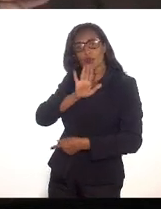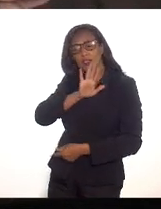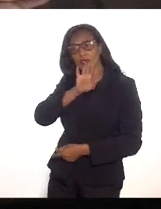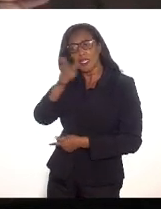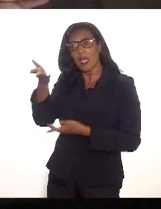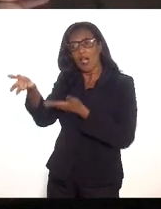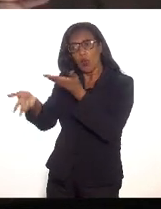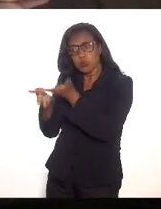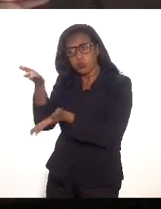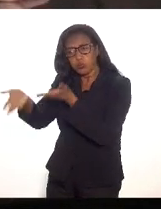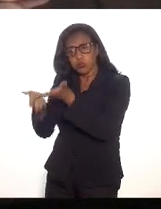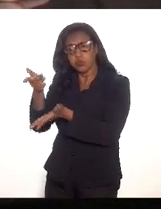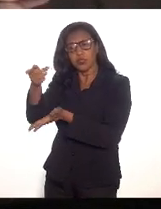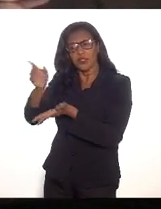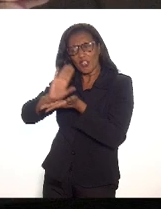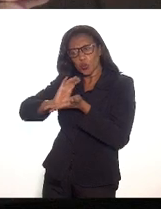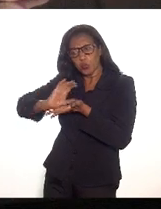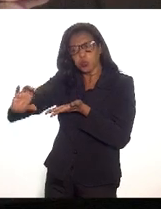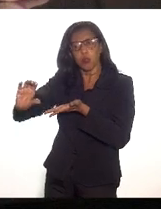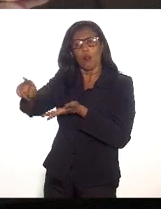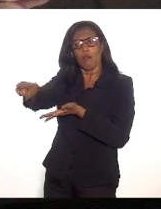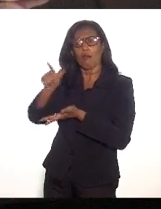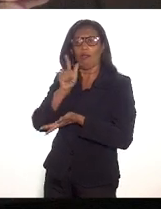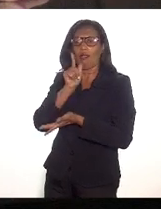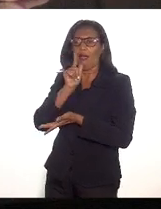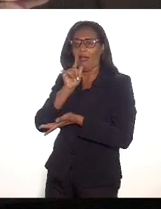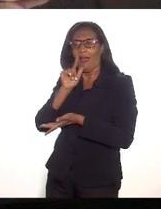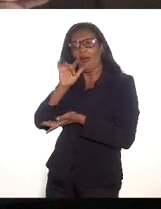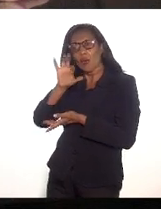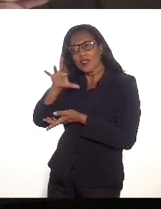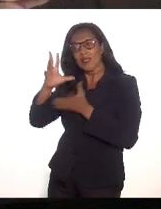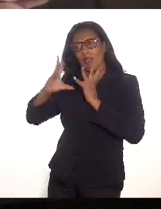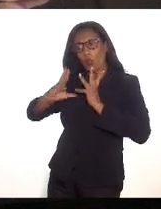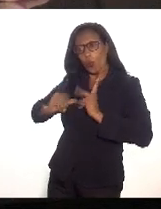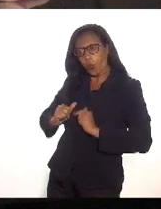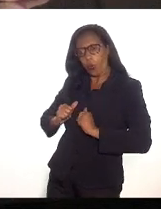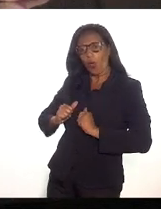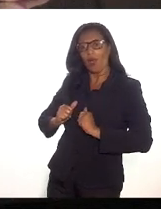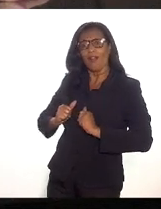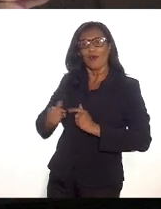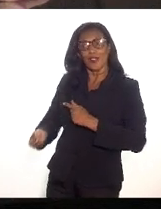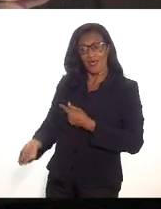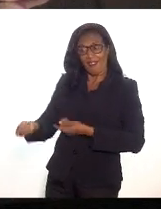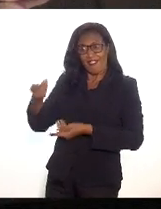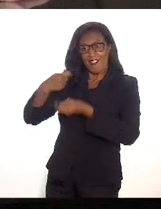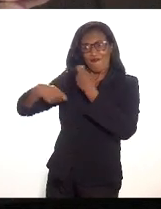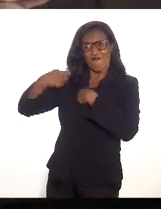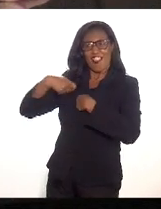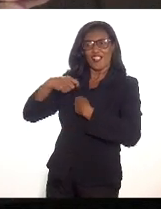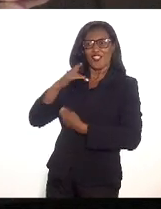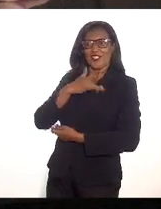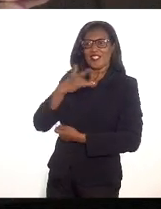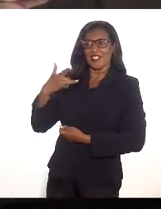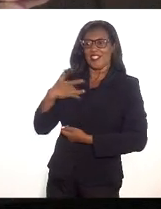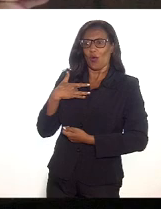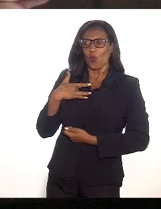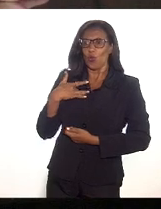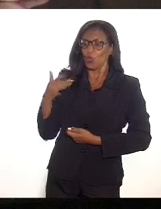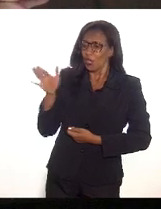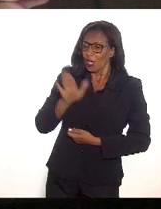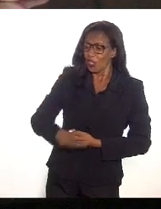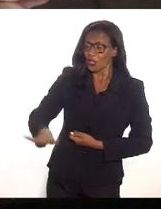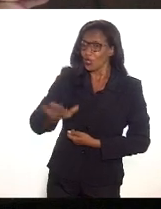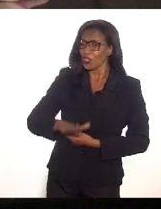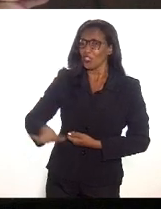água tratada, você dá dignidade à população, mas você investe na saúde. As nossas crianças não vão ficar